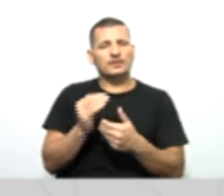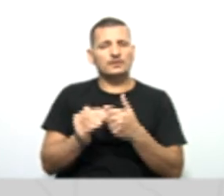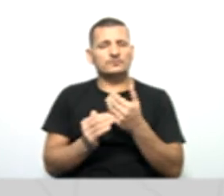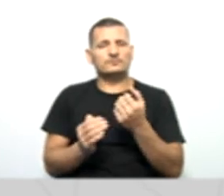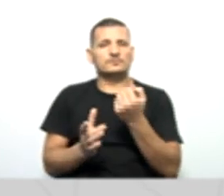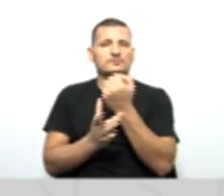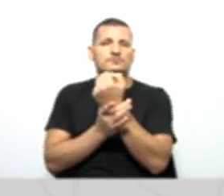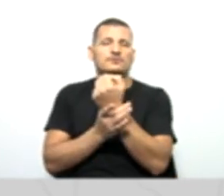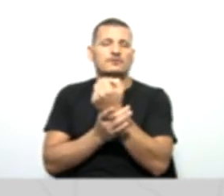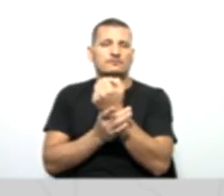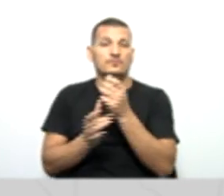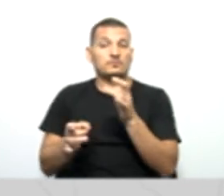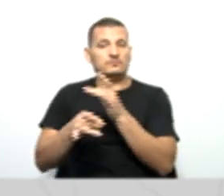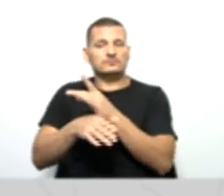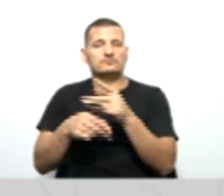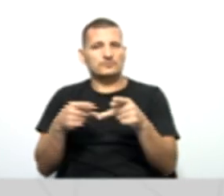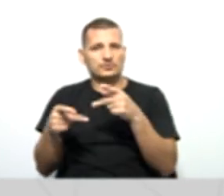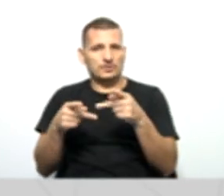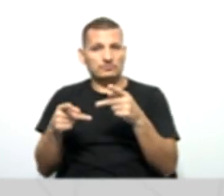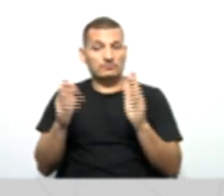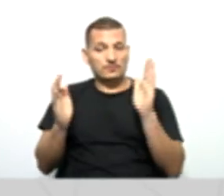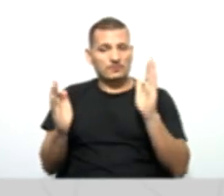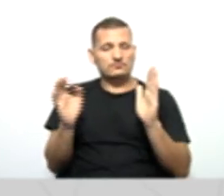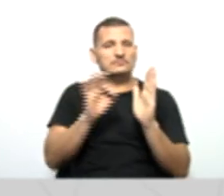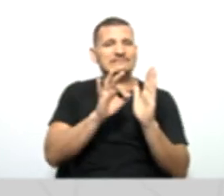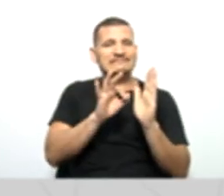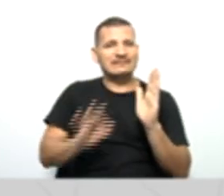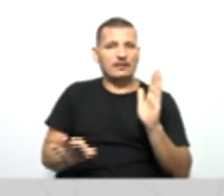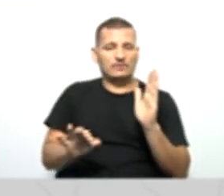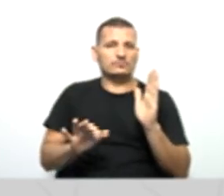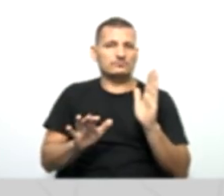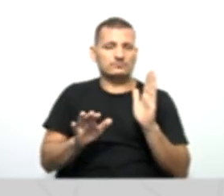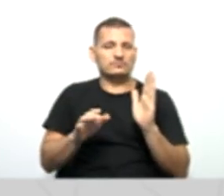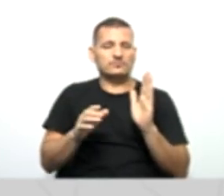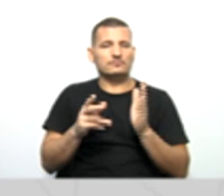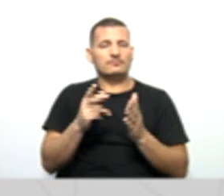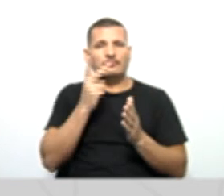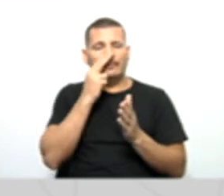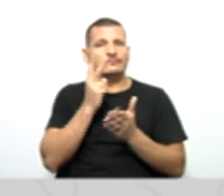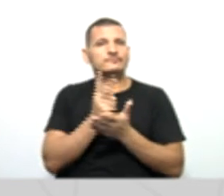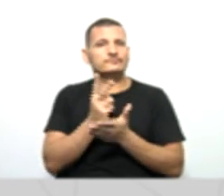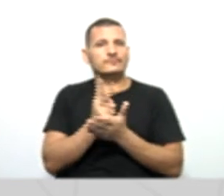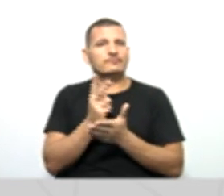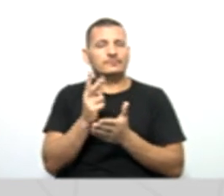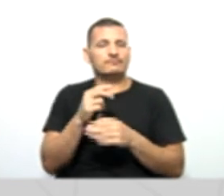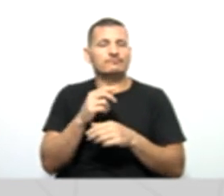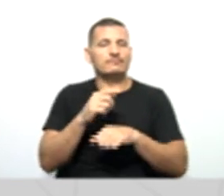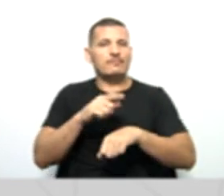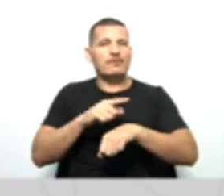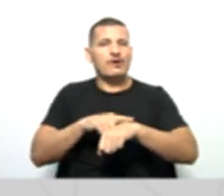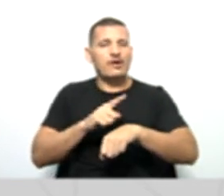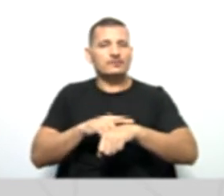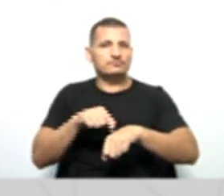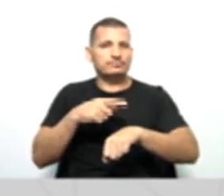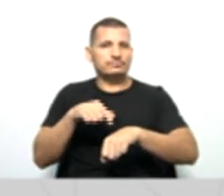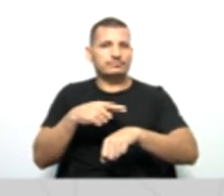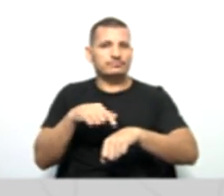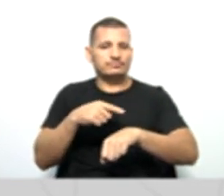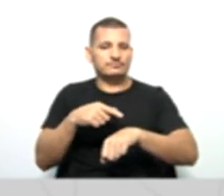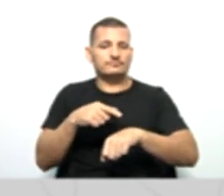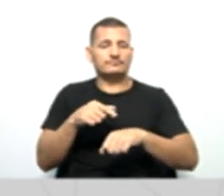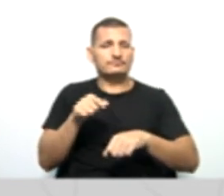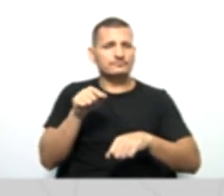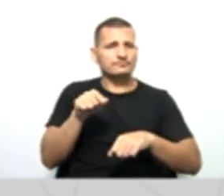projeto no prazo previsto, tá? Ou seja, gente, é sempre uma bomba relógio aí no nosso projeto, questão de prazo. Esses